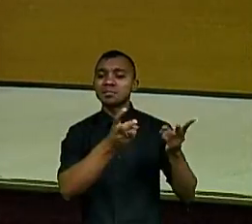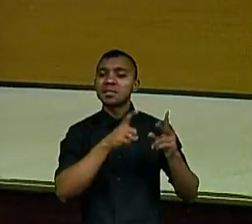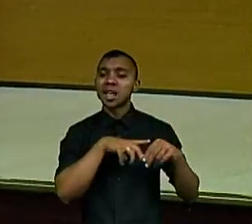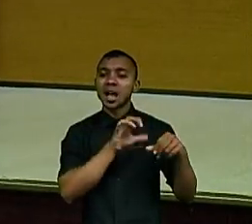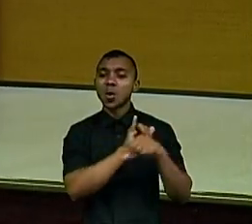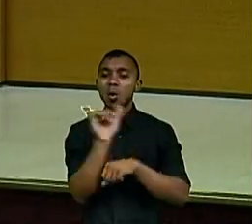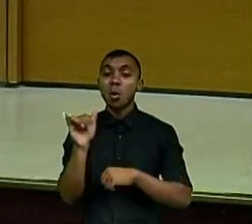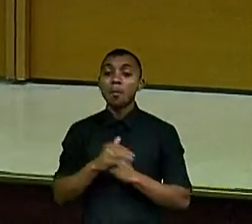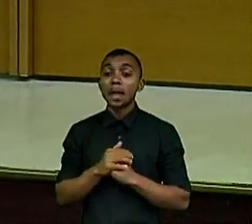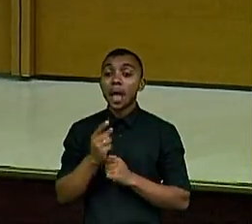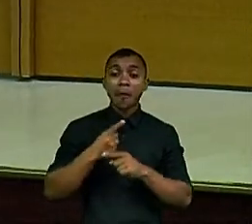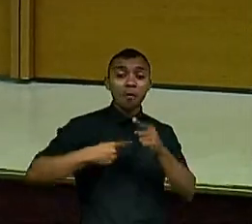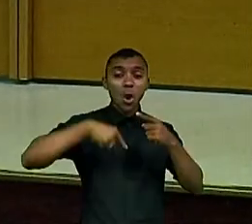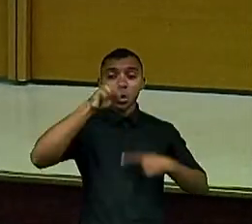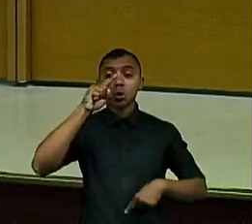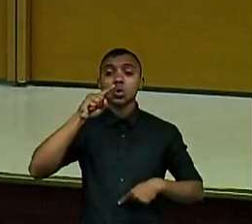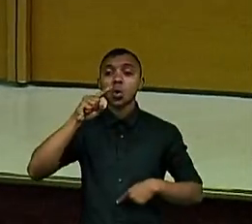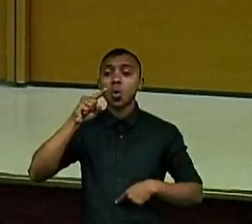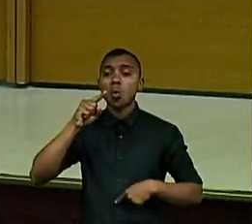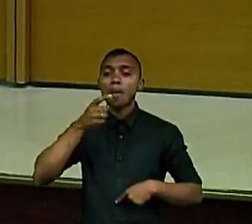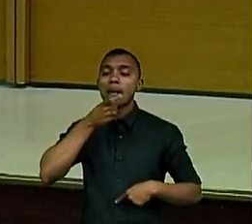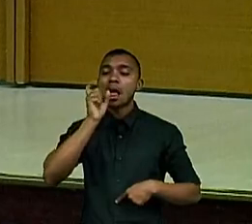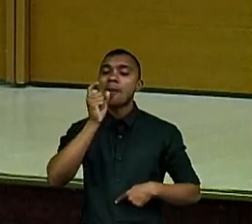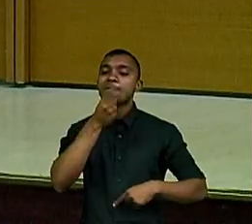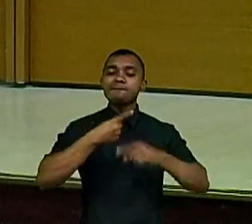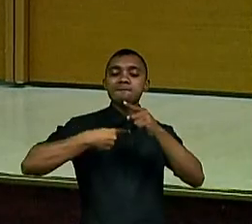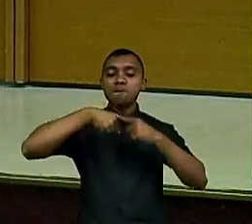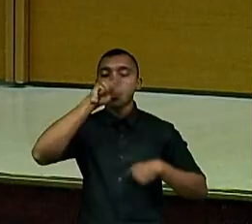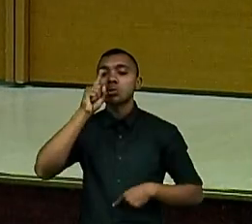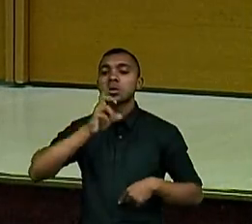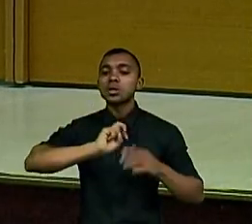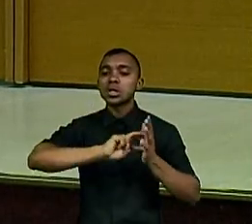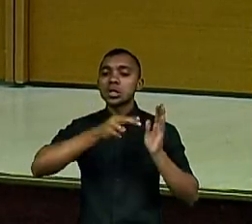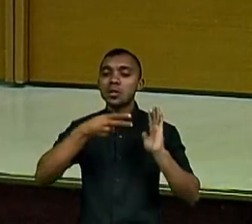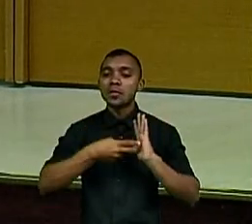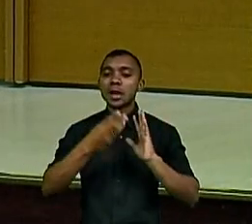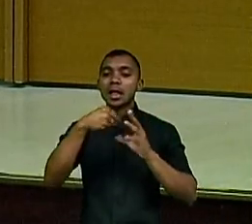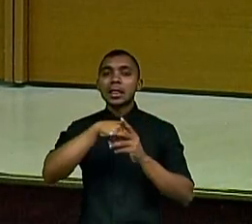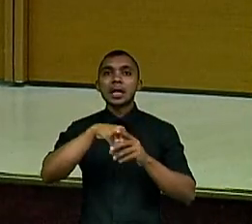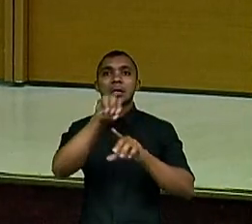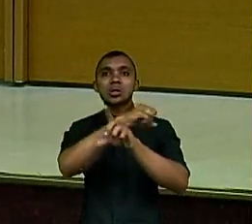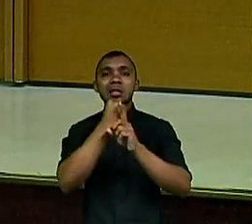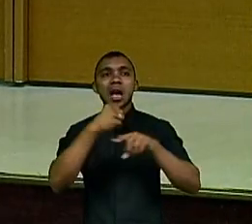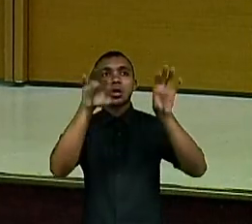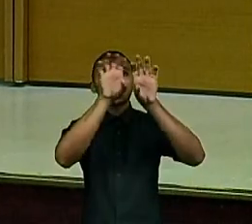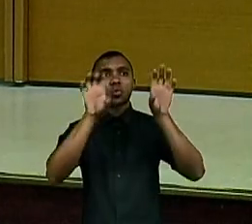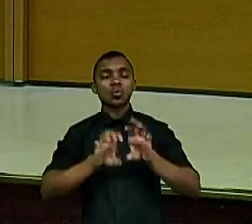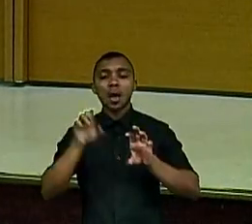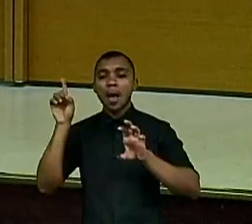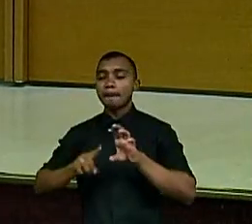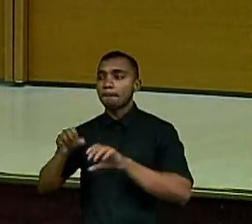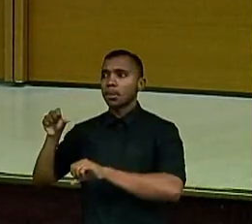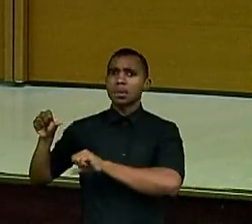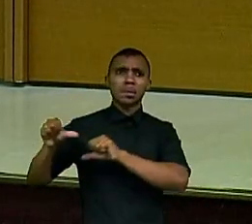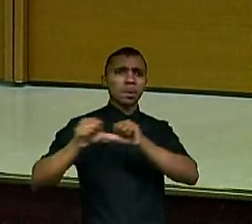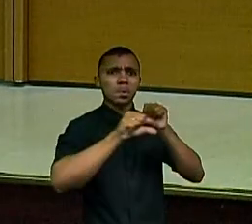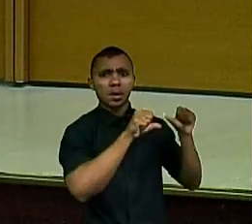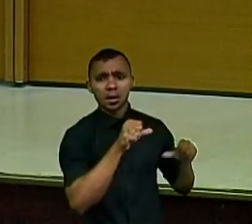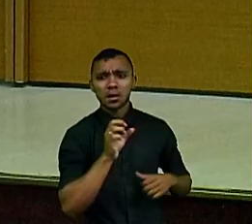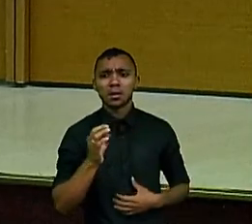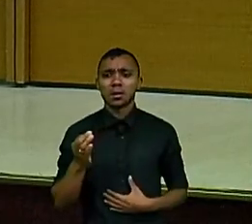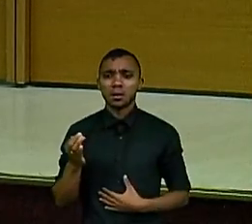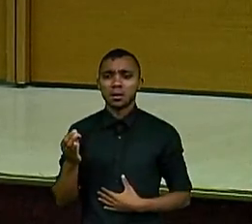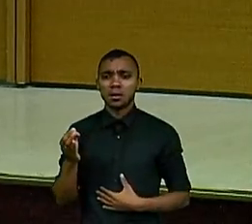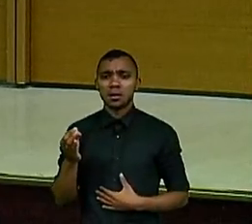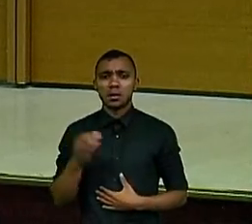uma revolução Como o próprio nome já diz é uma mudança prof unda verdade é a